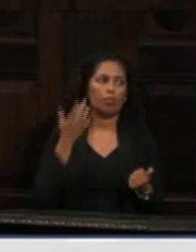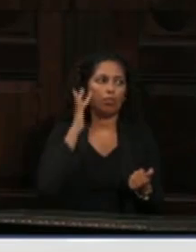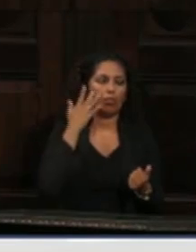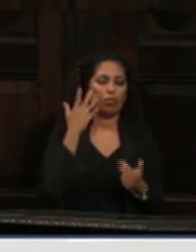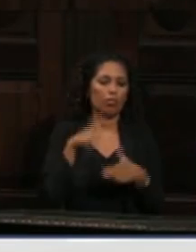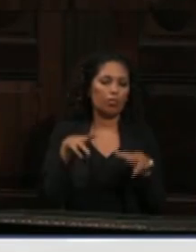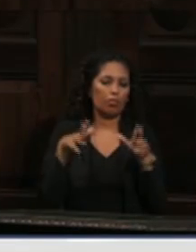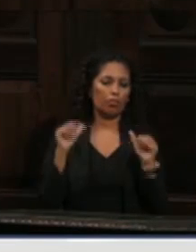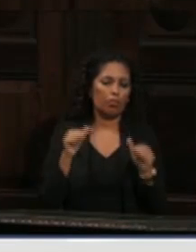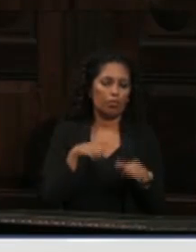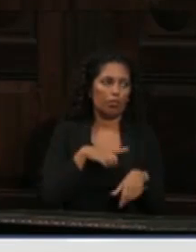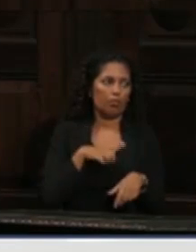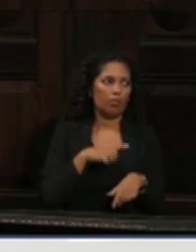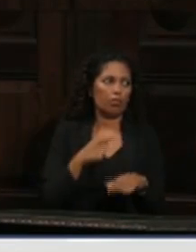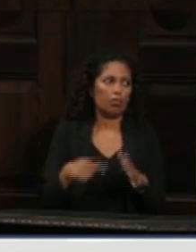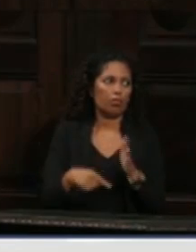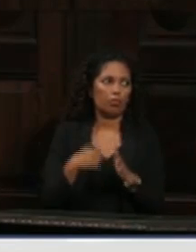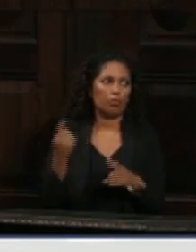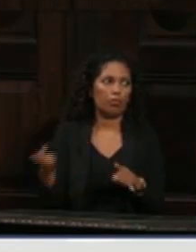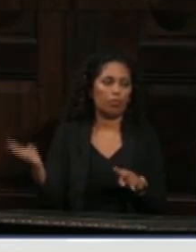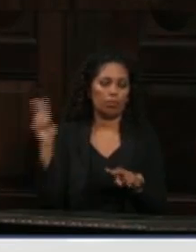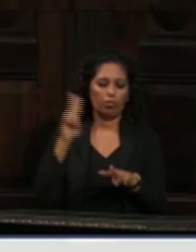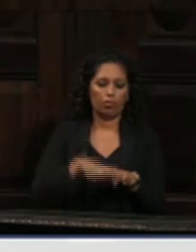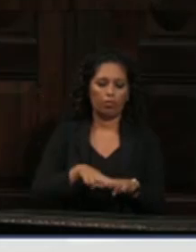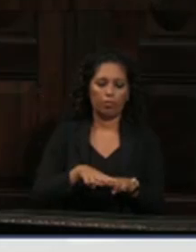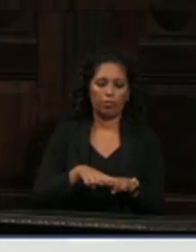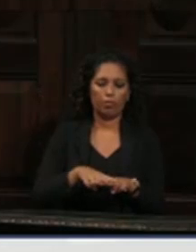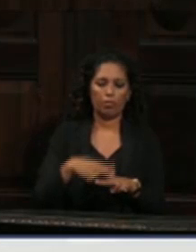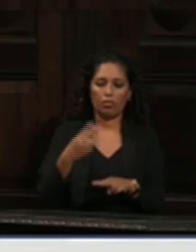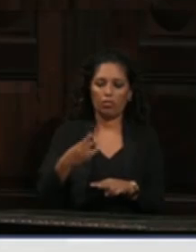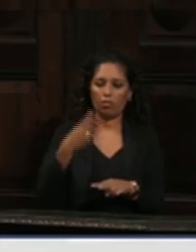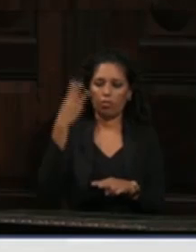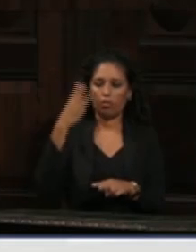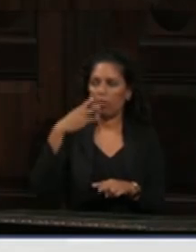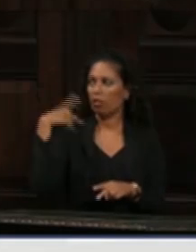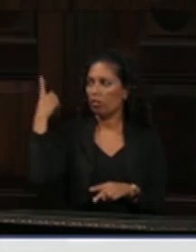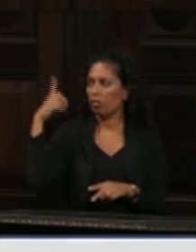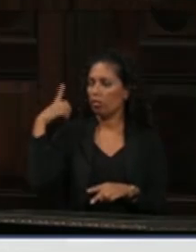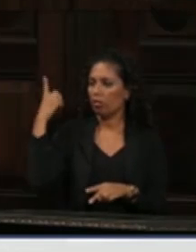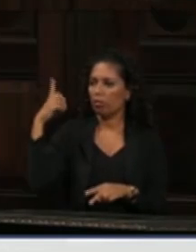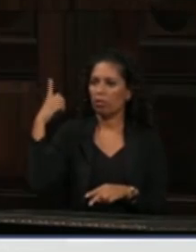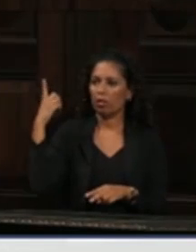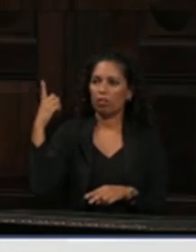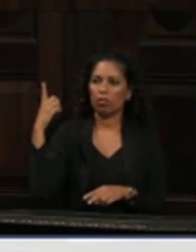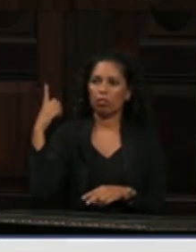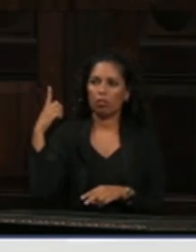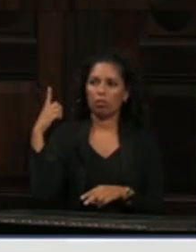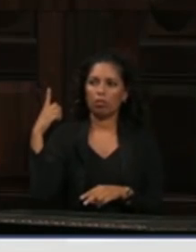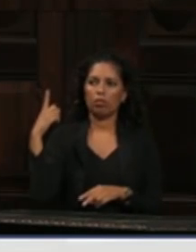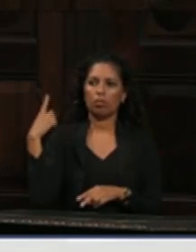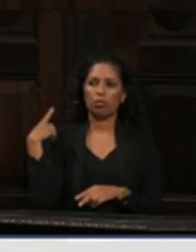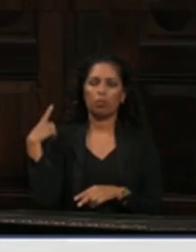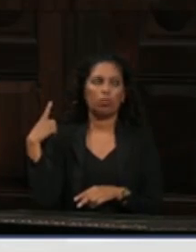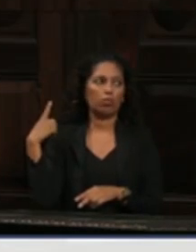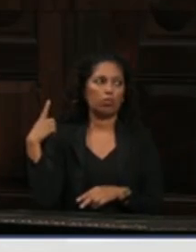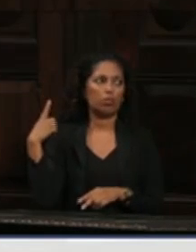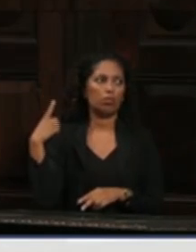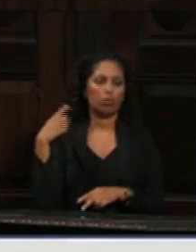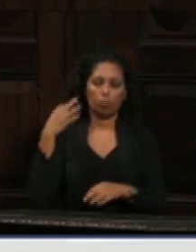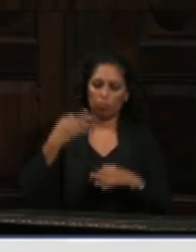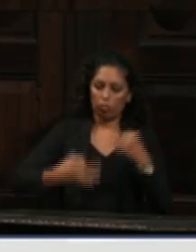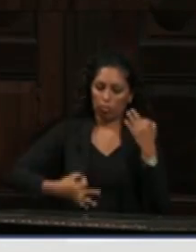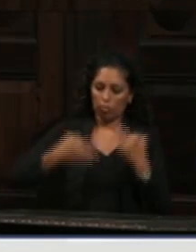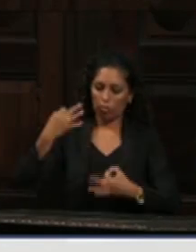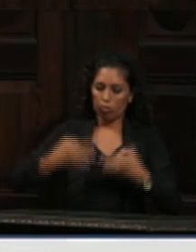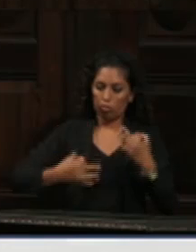primeiro deles foi a prisão de 3 parlamentares que não foram